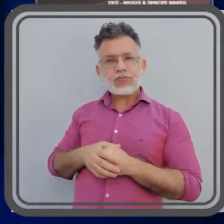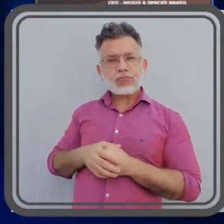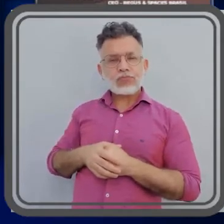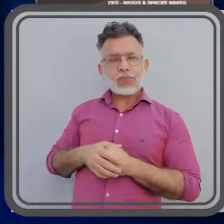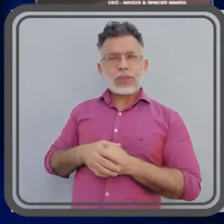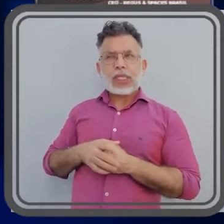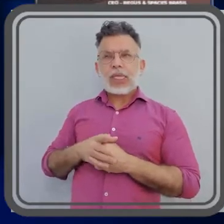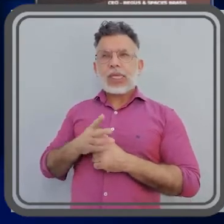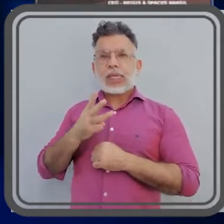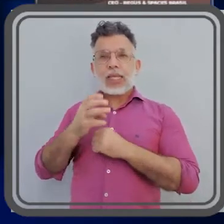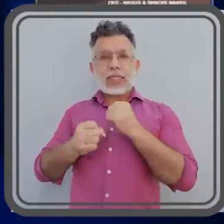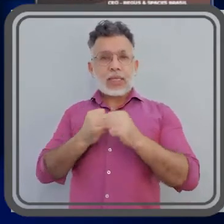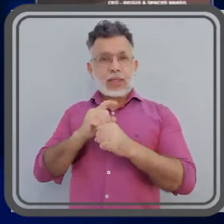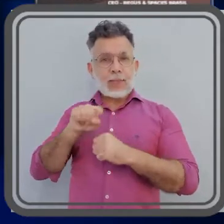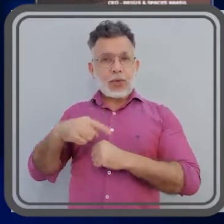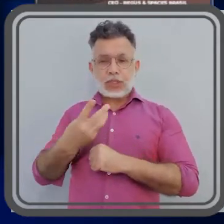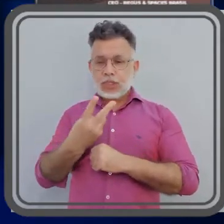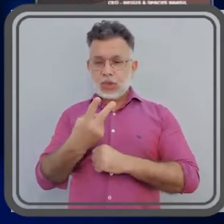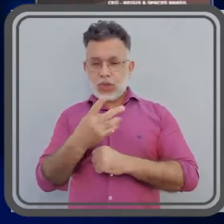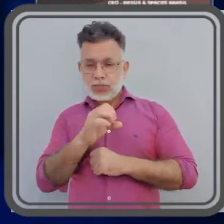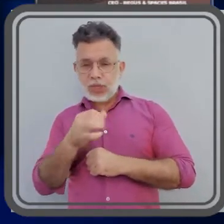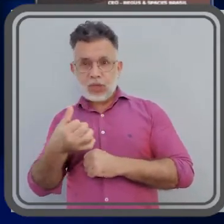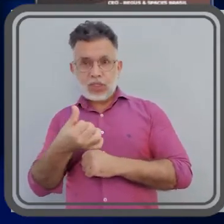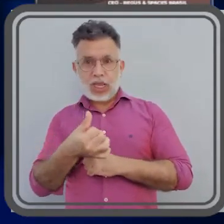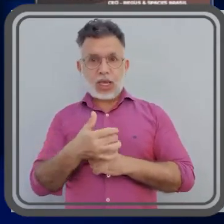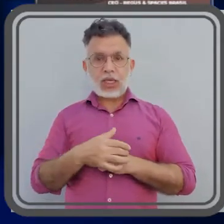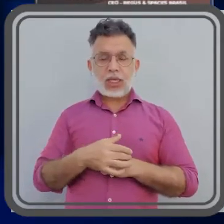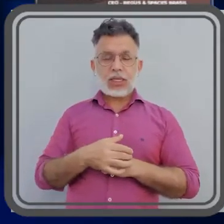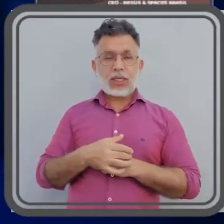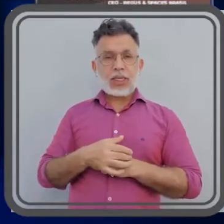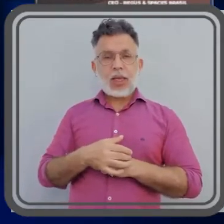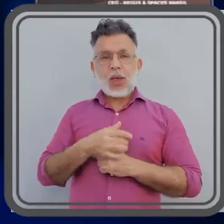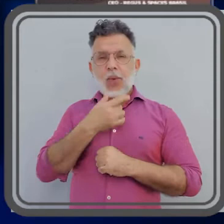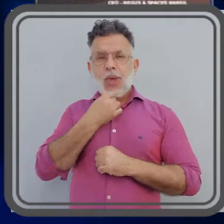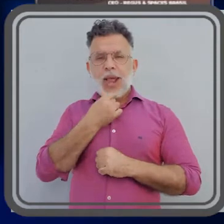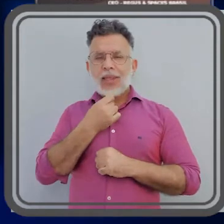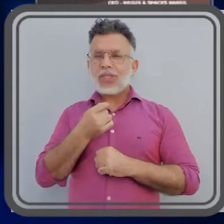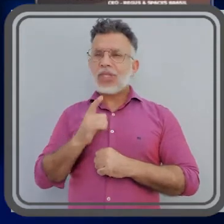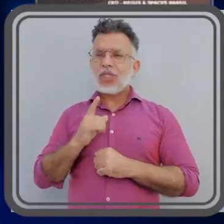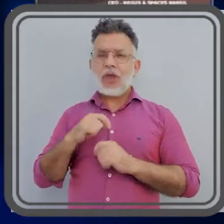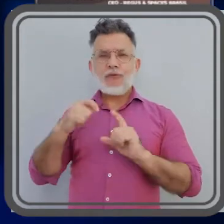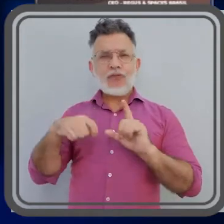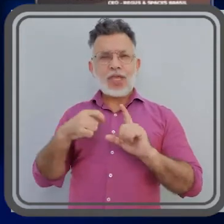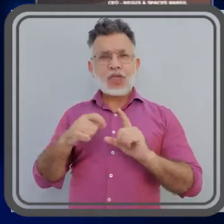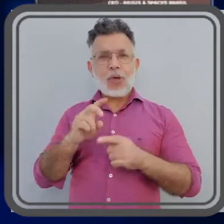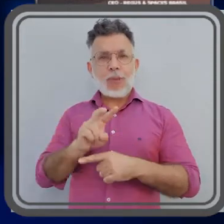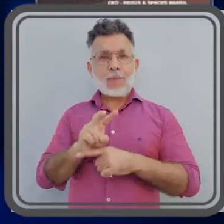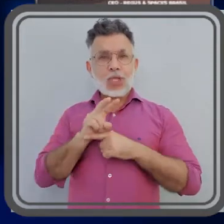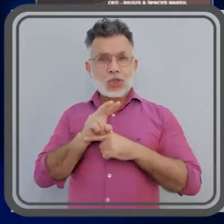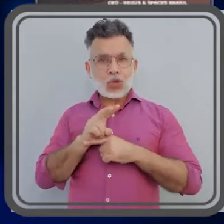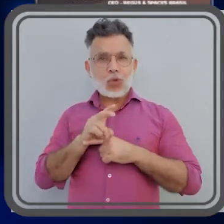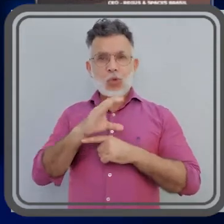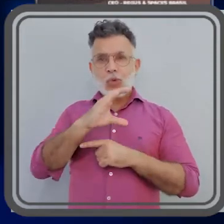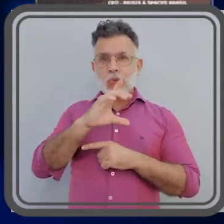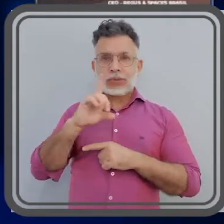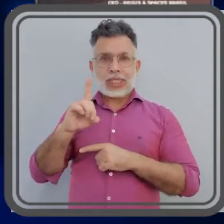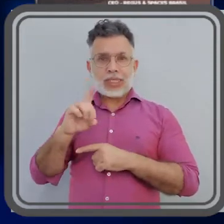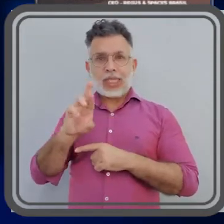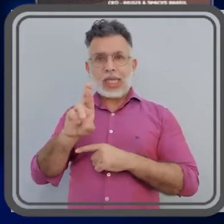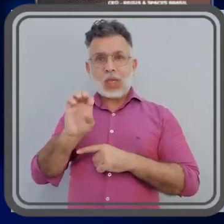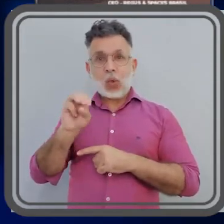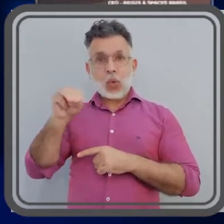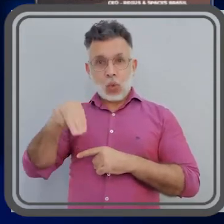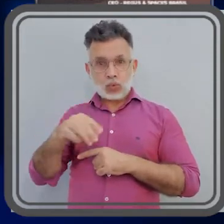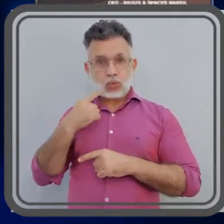3 anos depois, um cara que tinha um vídeo me emprestou um CD-ROM de uma entrevista que ele tinha